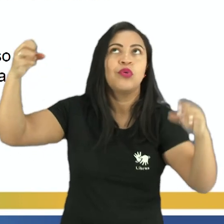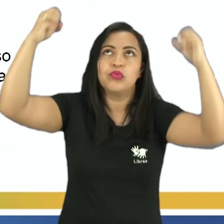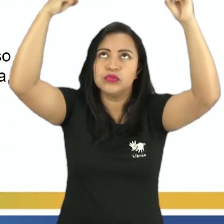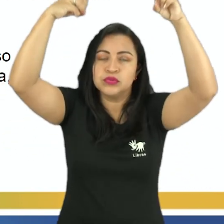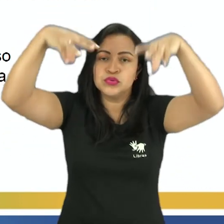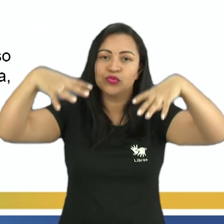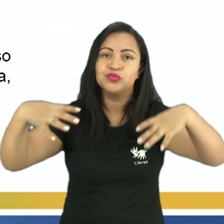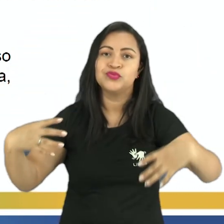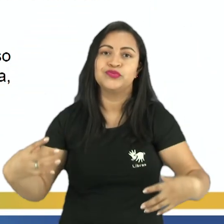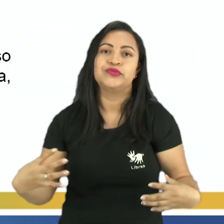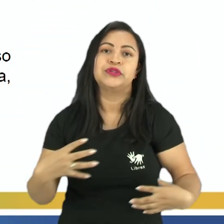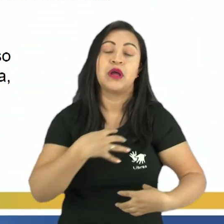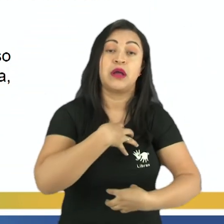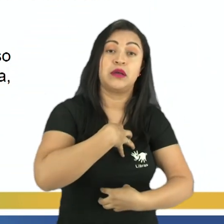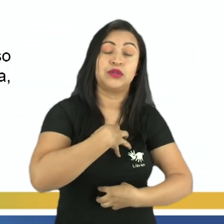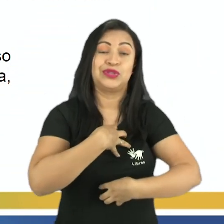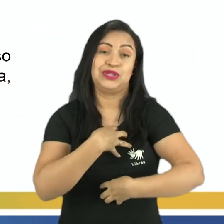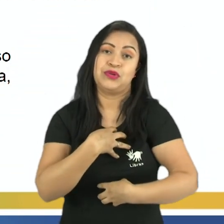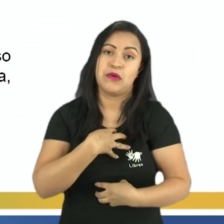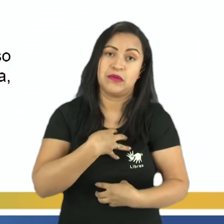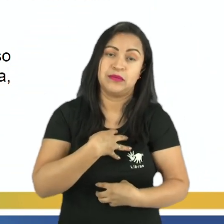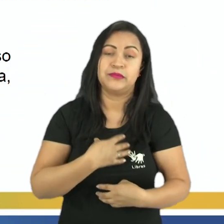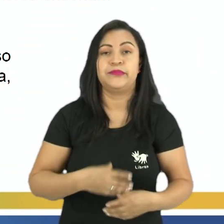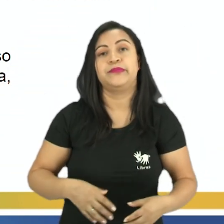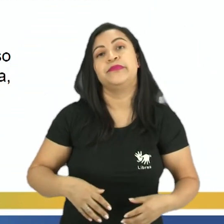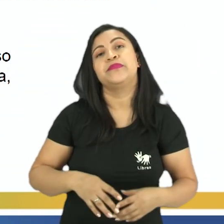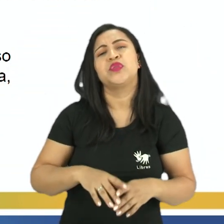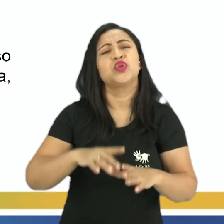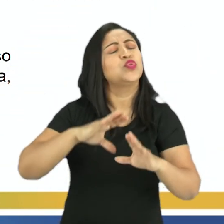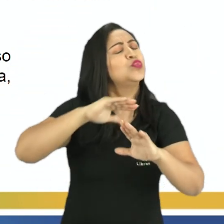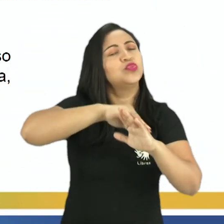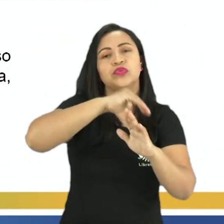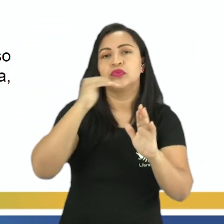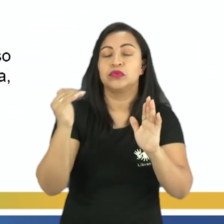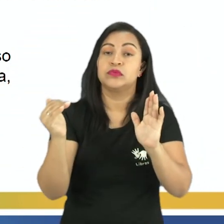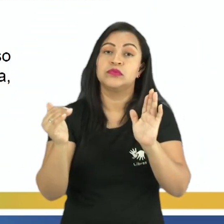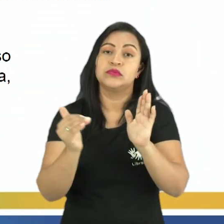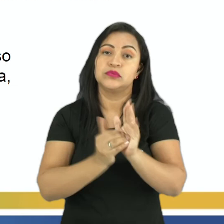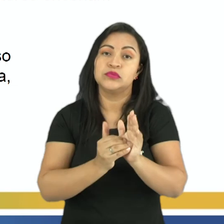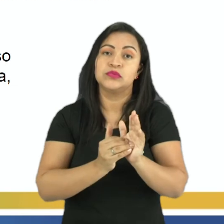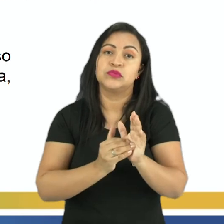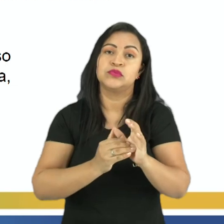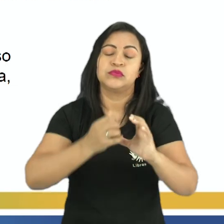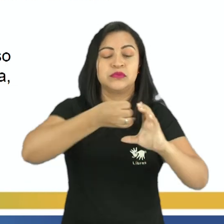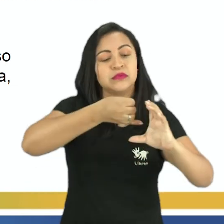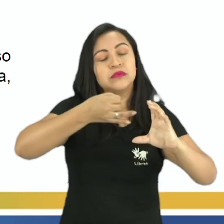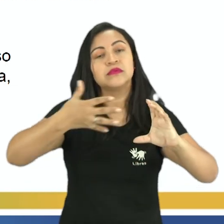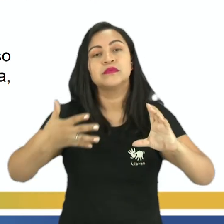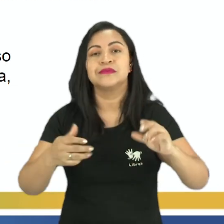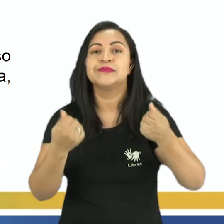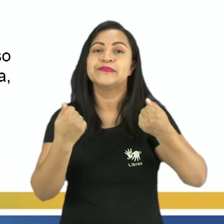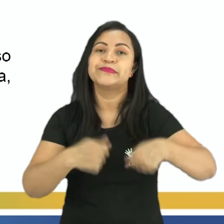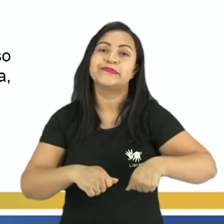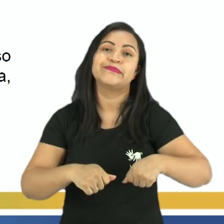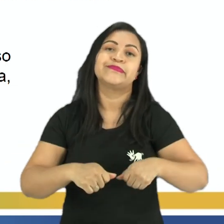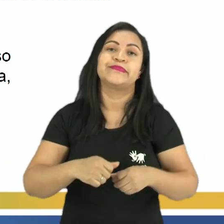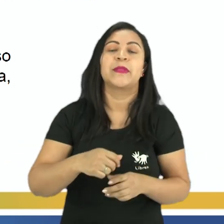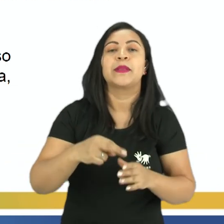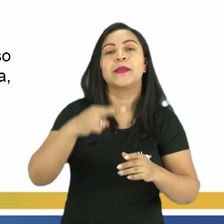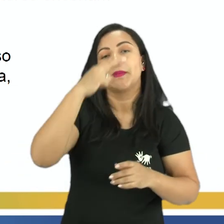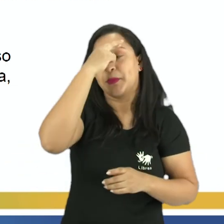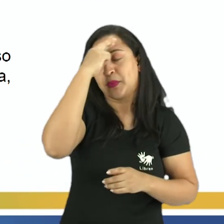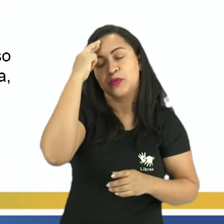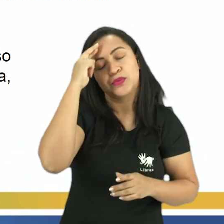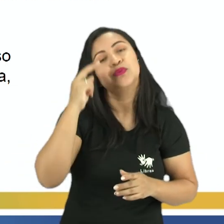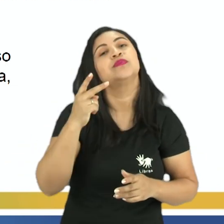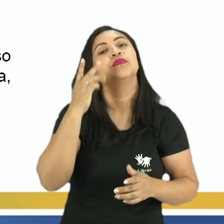linguagem corporal e gestual, a iluminação e todos os componentes que são necessários para o desenvolvimento de uma